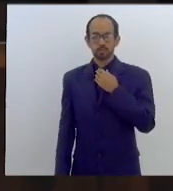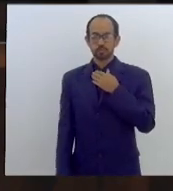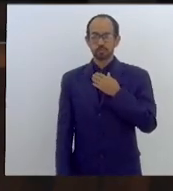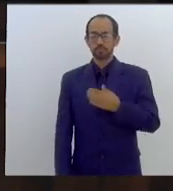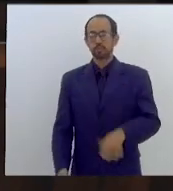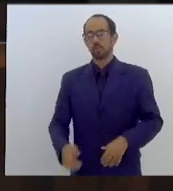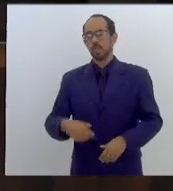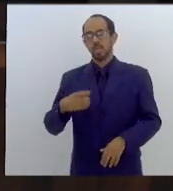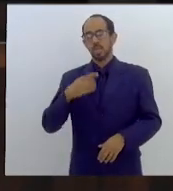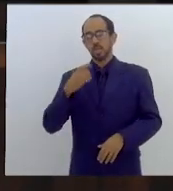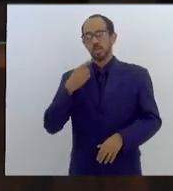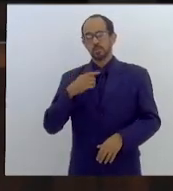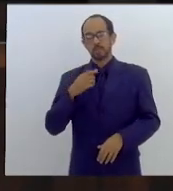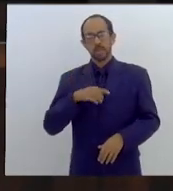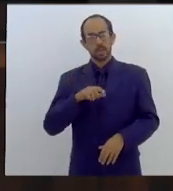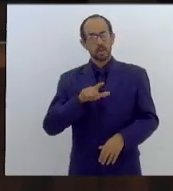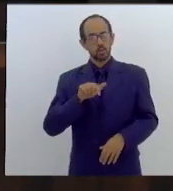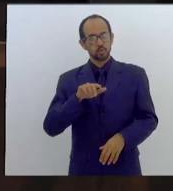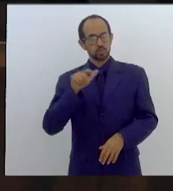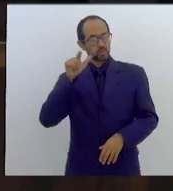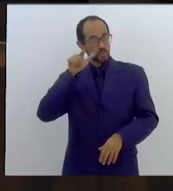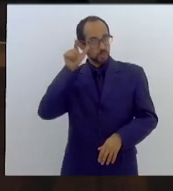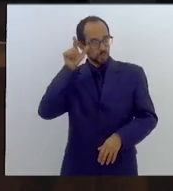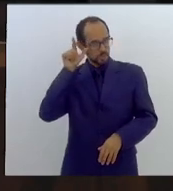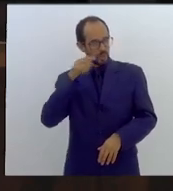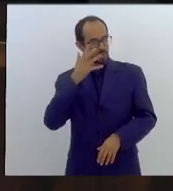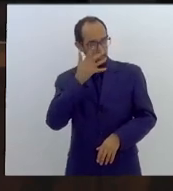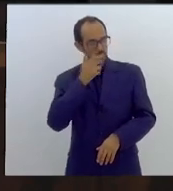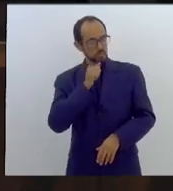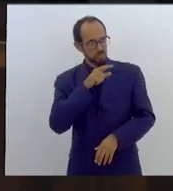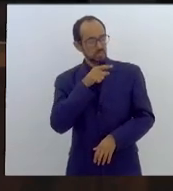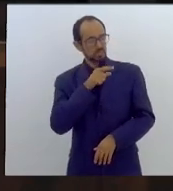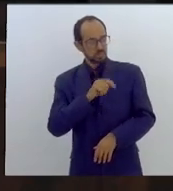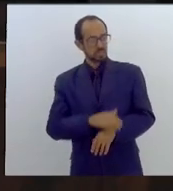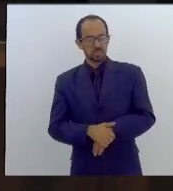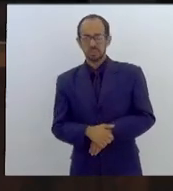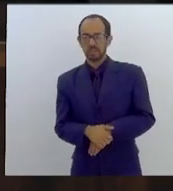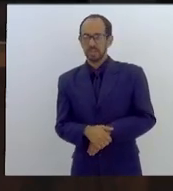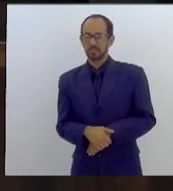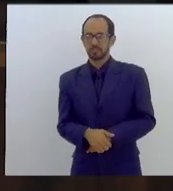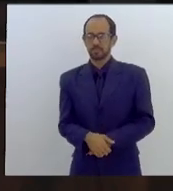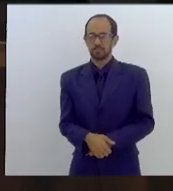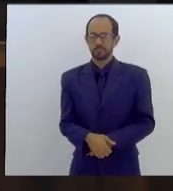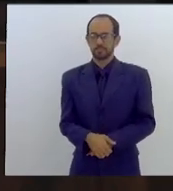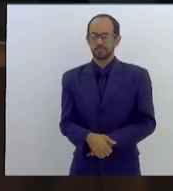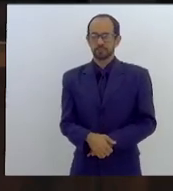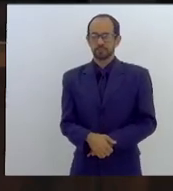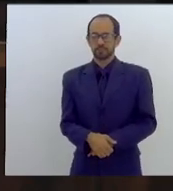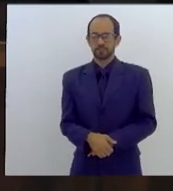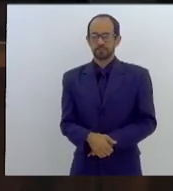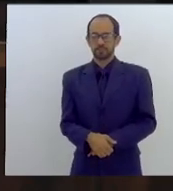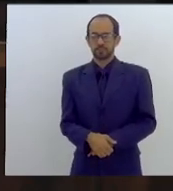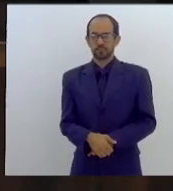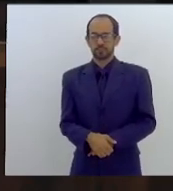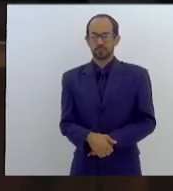Deputada Lucinha, aí da Zona Oeste, está bonita. Está para Frentex. Aí,